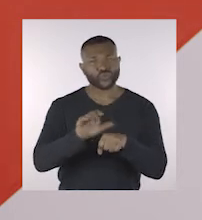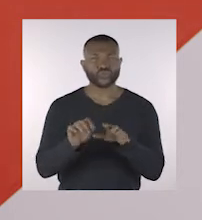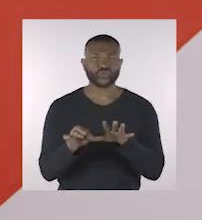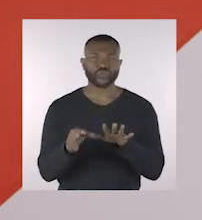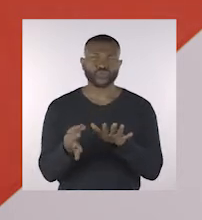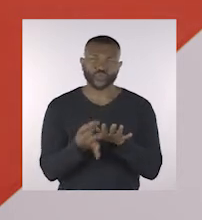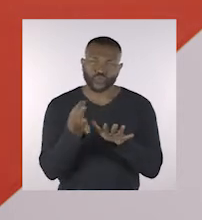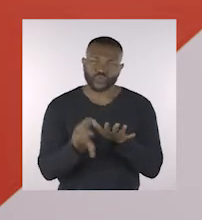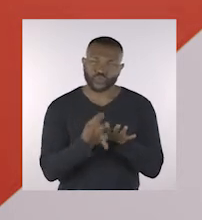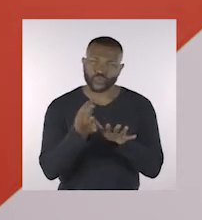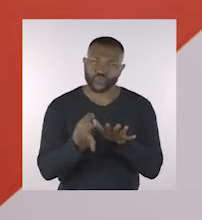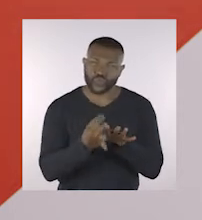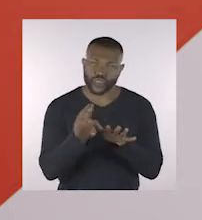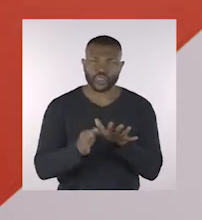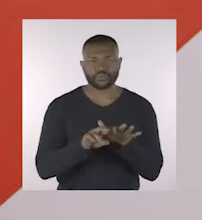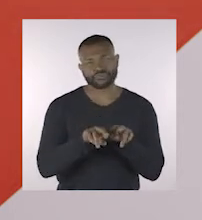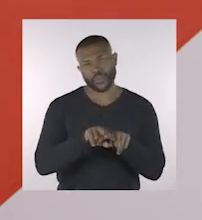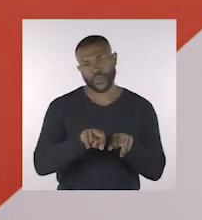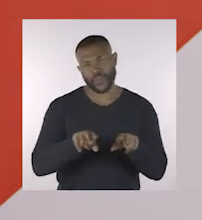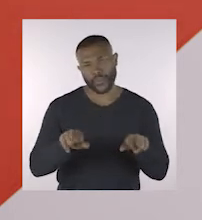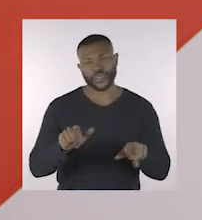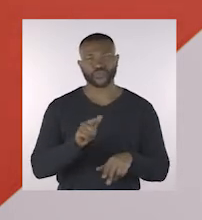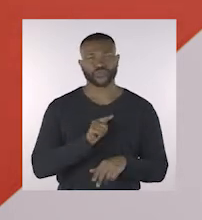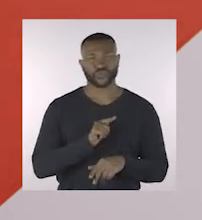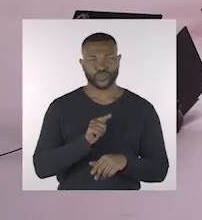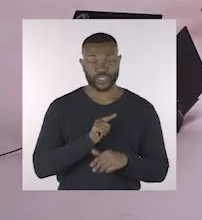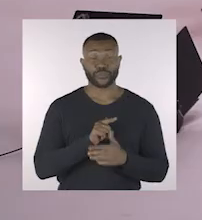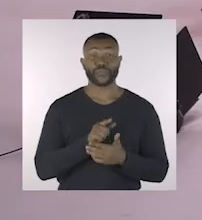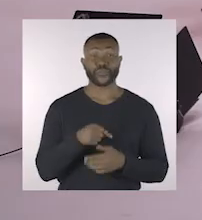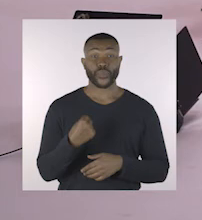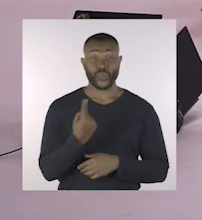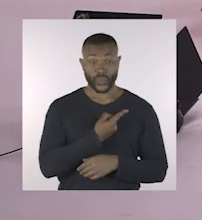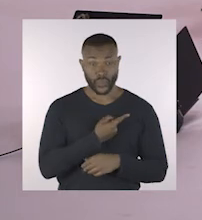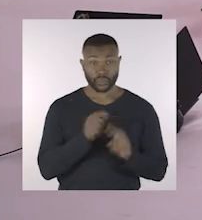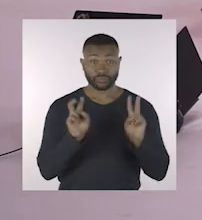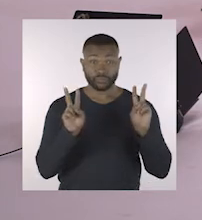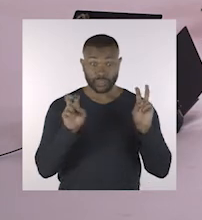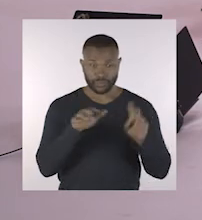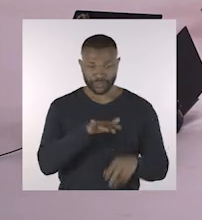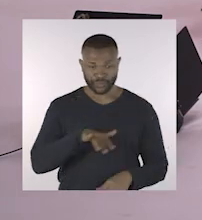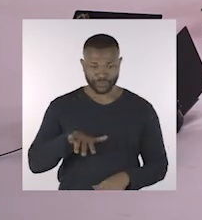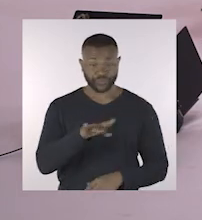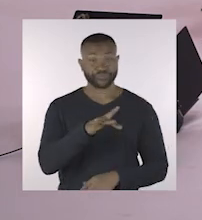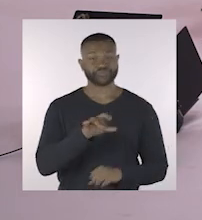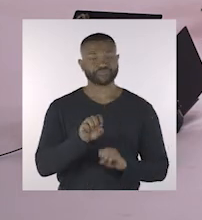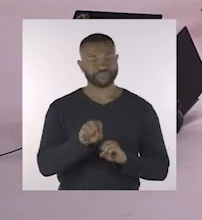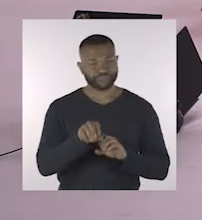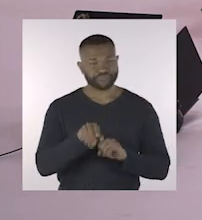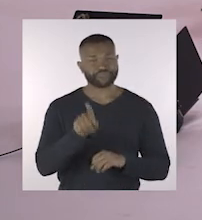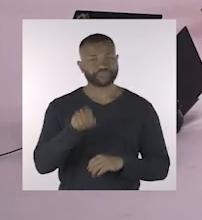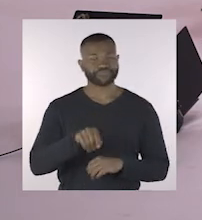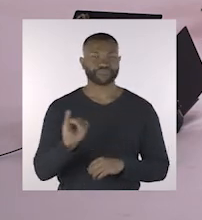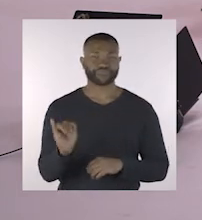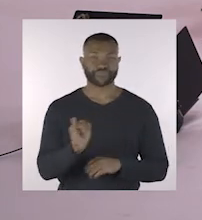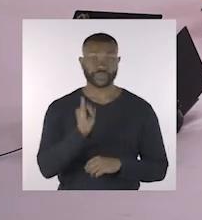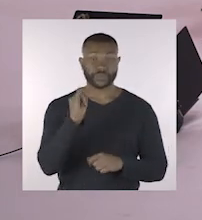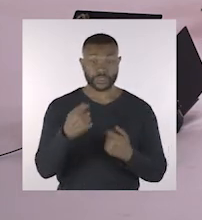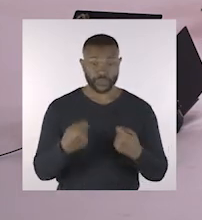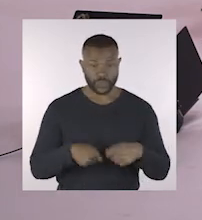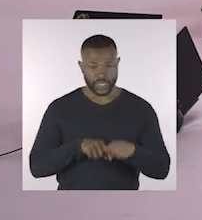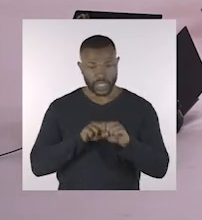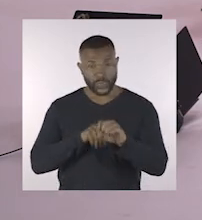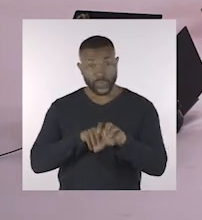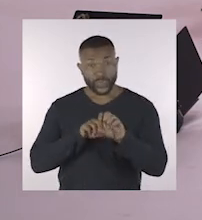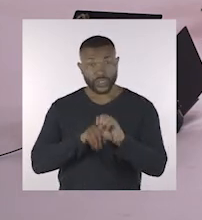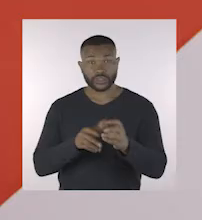o curso desde cursos de costureira e outros a a para nós a educação ela é fundamental